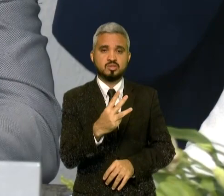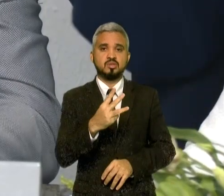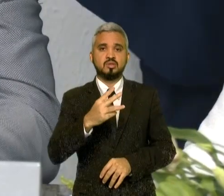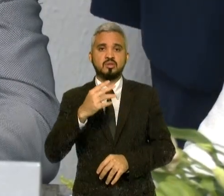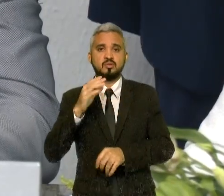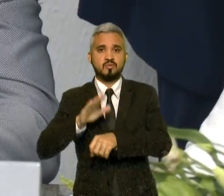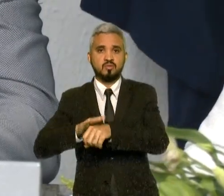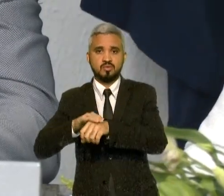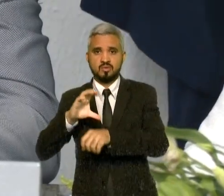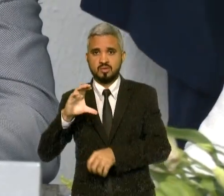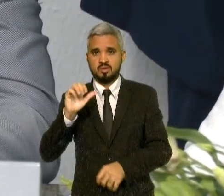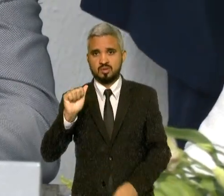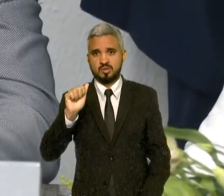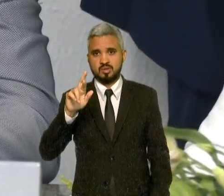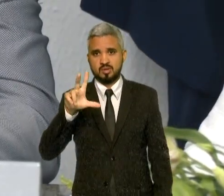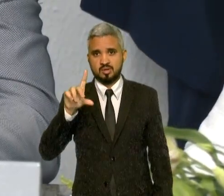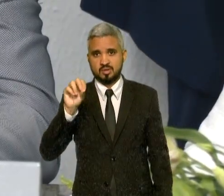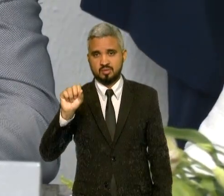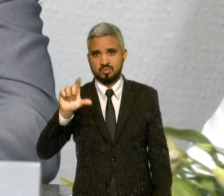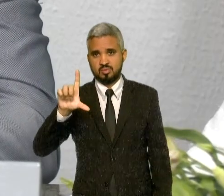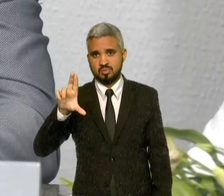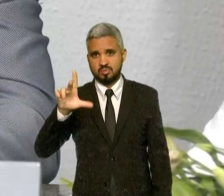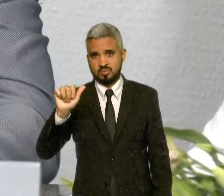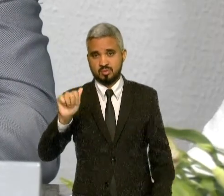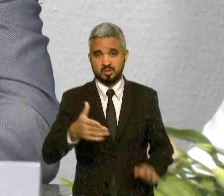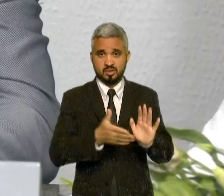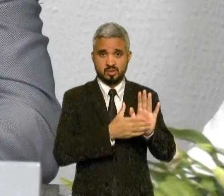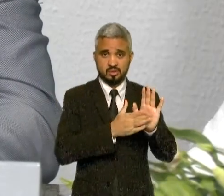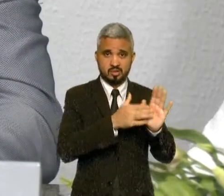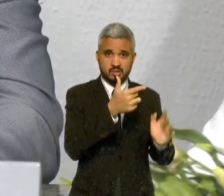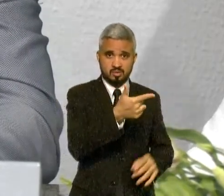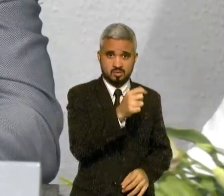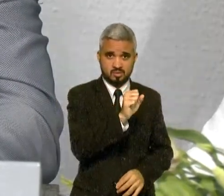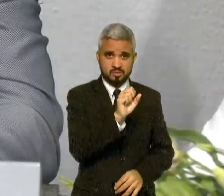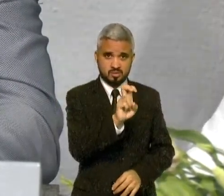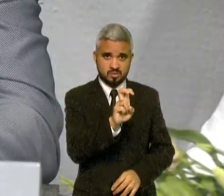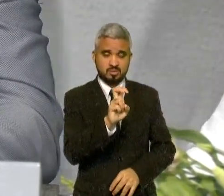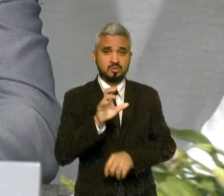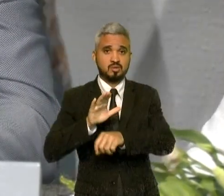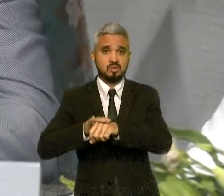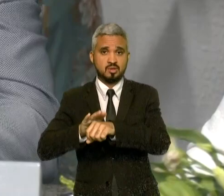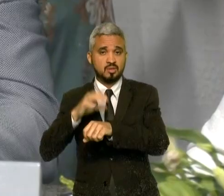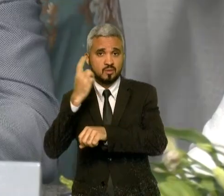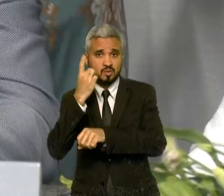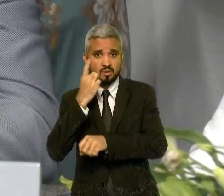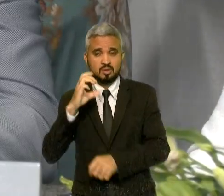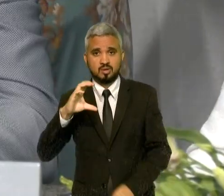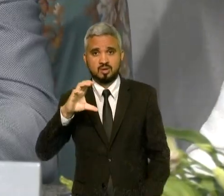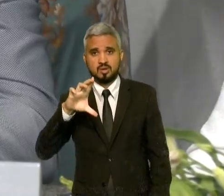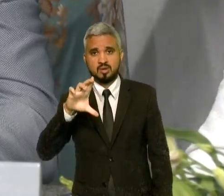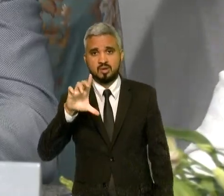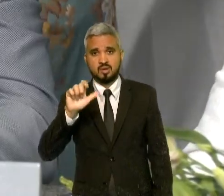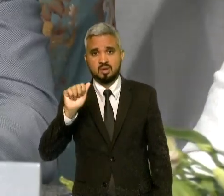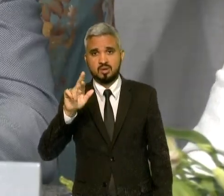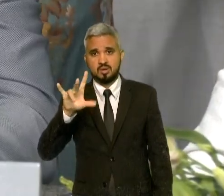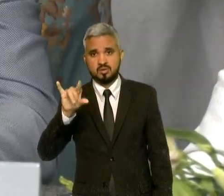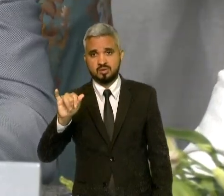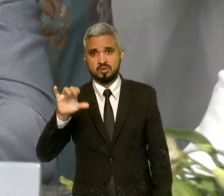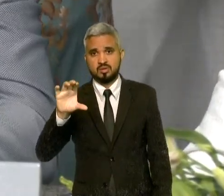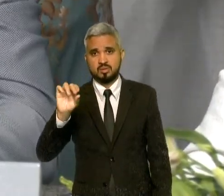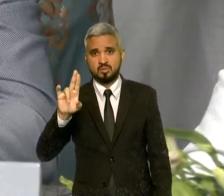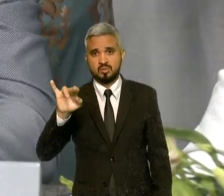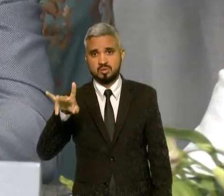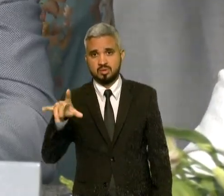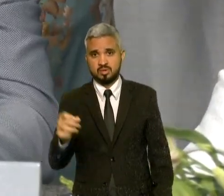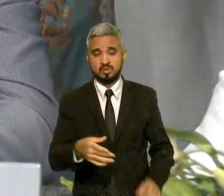Lula. Projeto de lei de número 285/2023, de autoria da deputada Cláudia Coutinho. Projetos